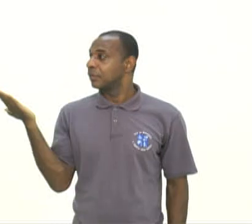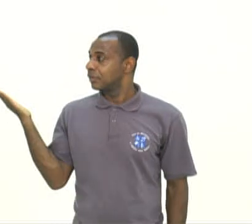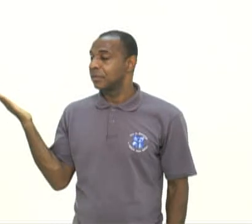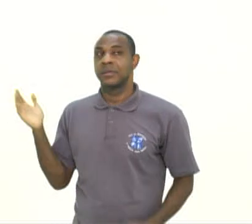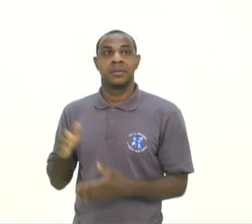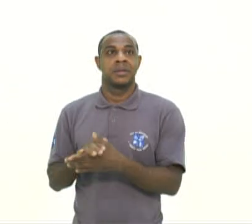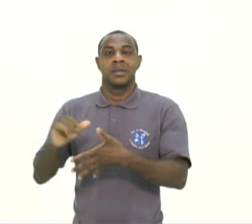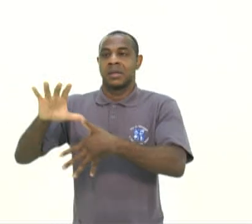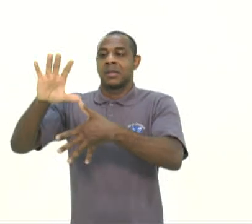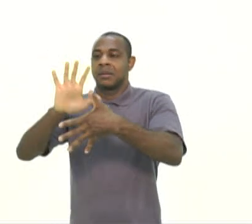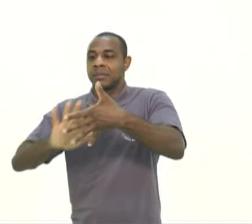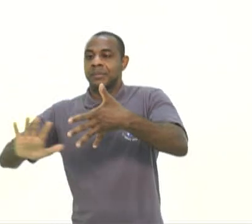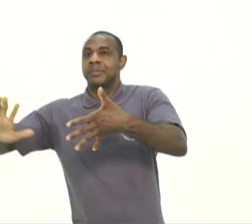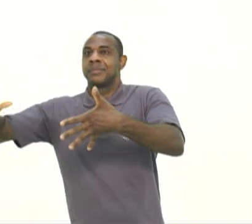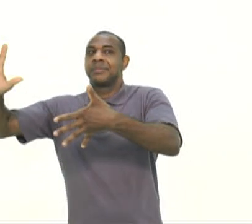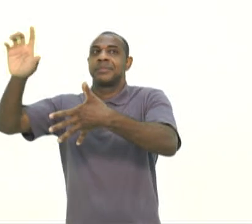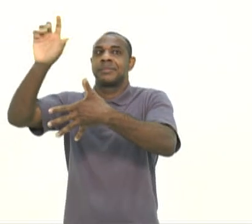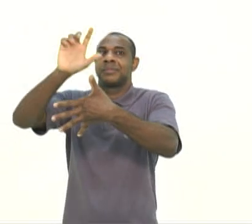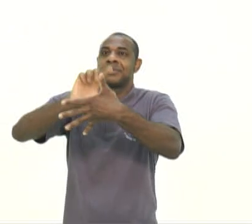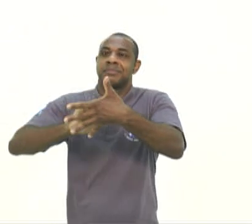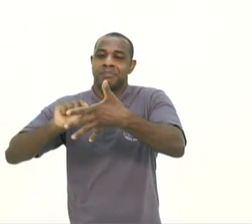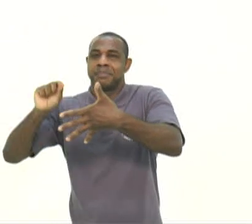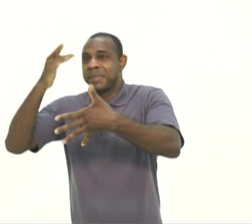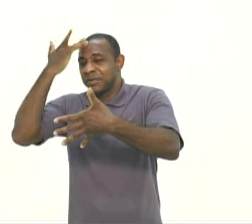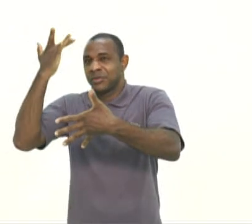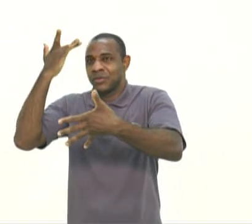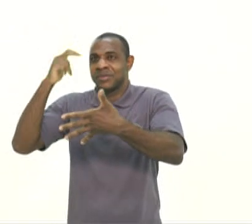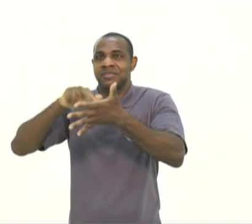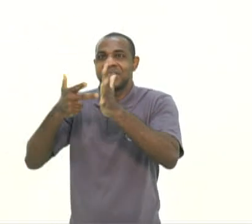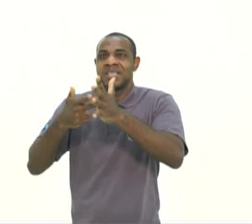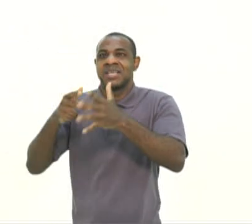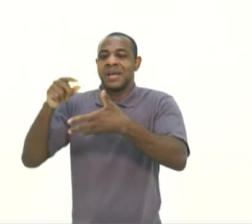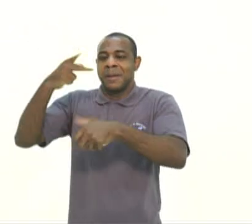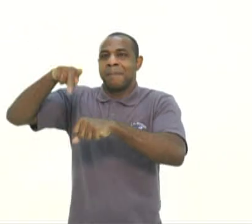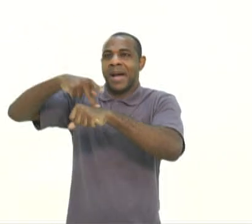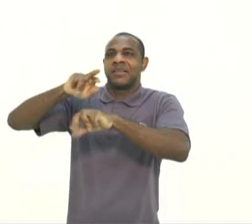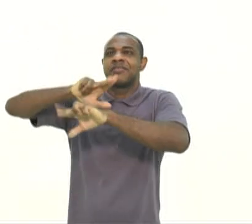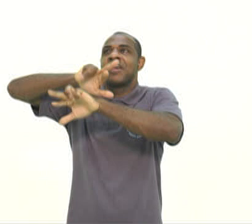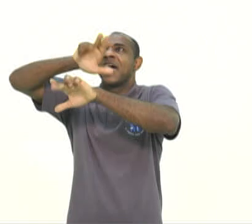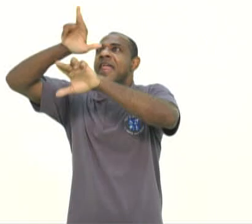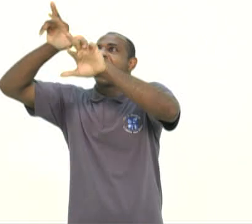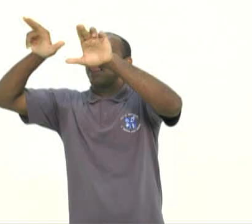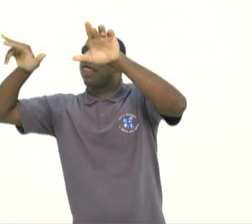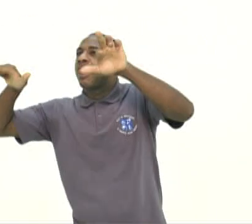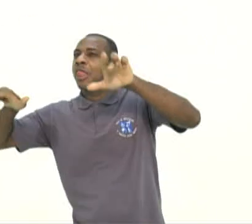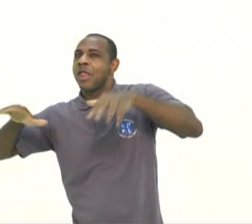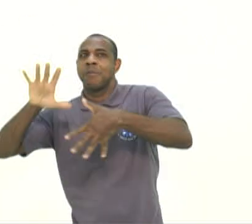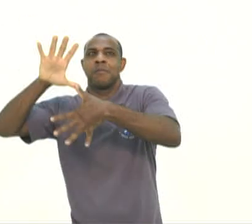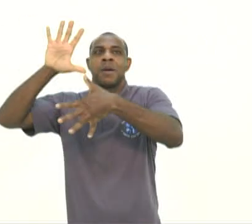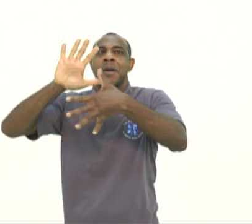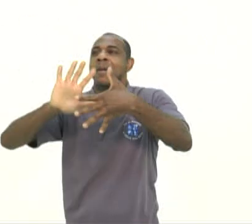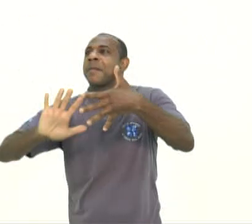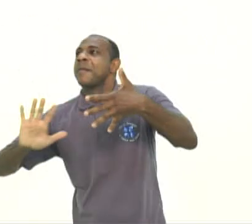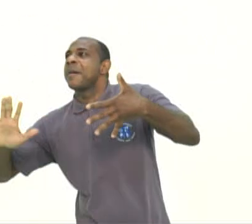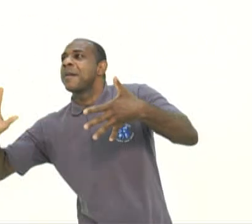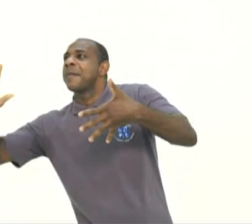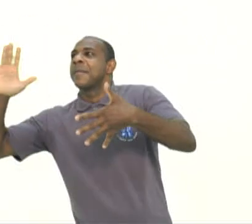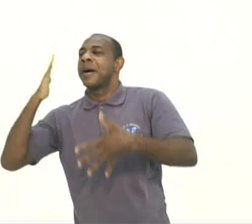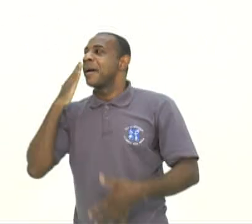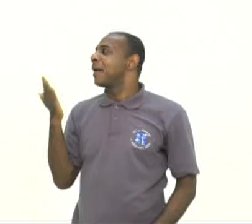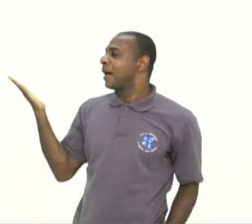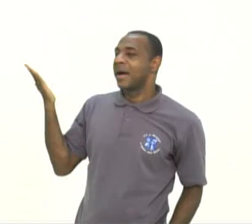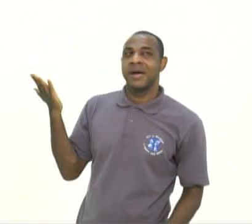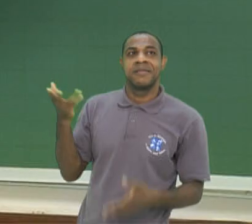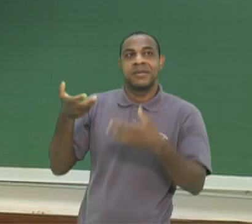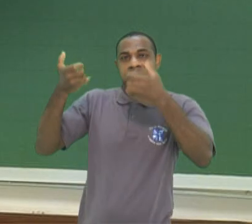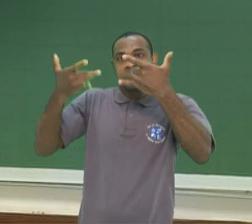representando pessoas em continentes diferentes e as linhas tracejadas dizendo que essas